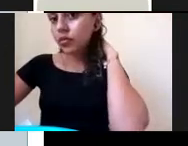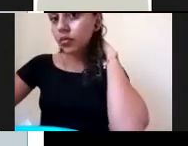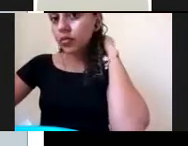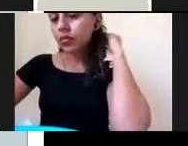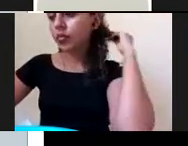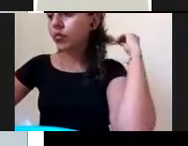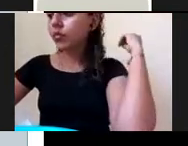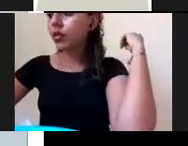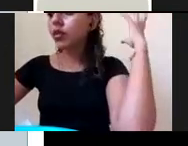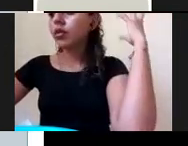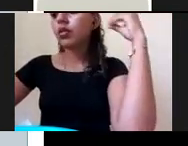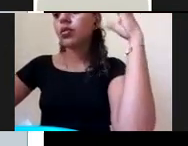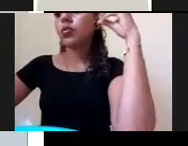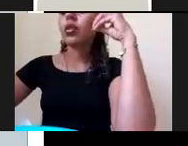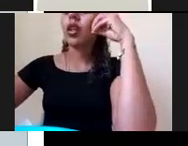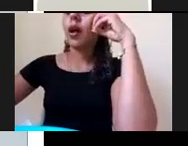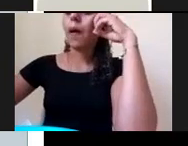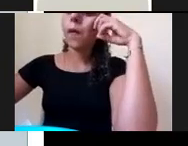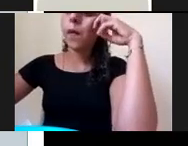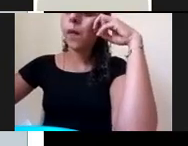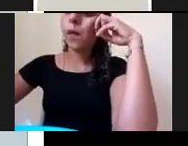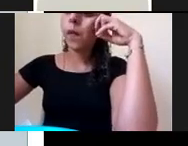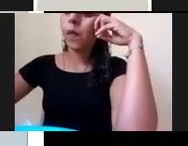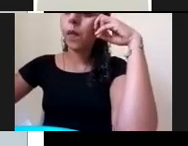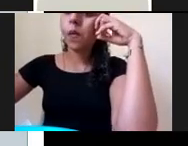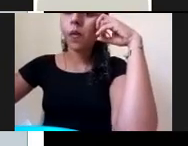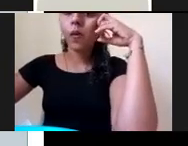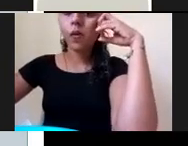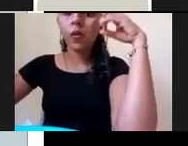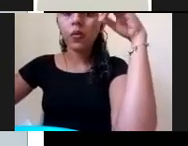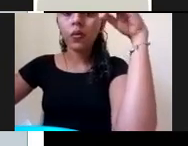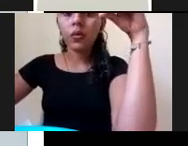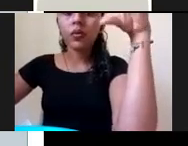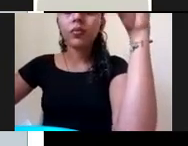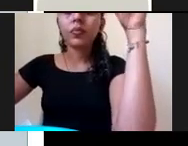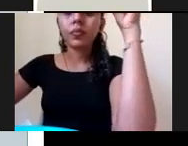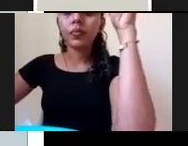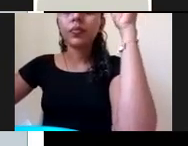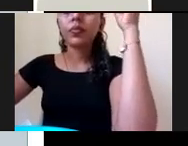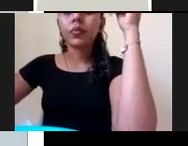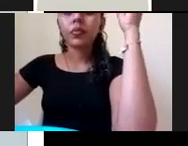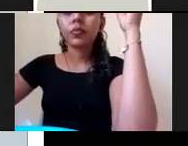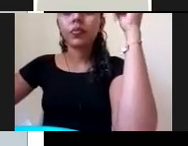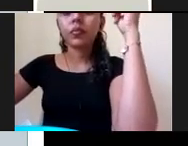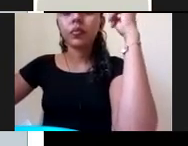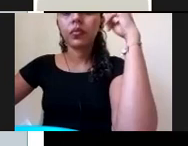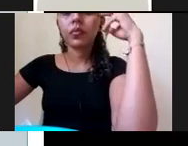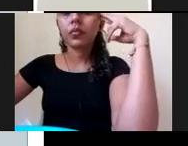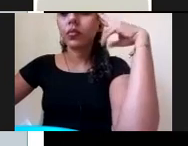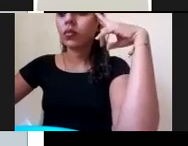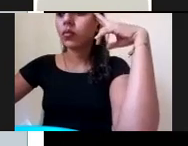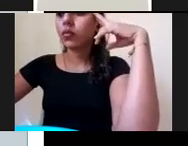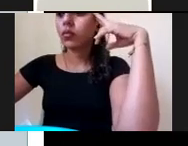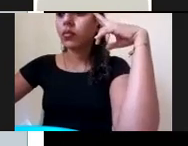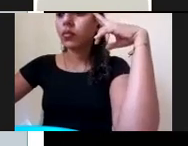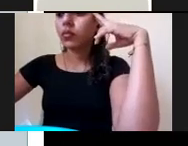percussão, é percutir, né? Então, é bater no corpo, seja ele com os